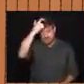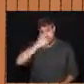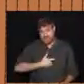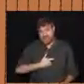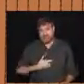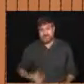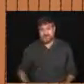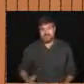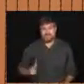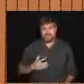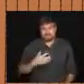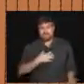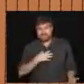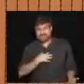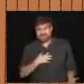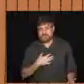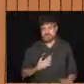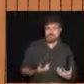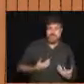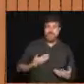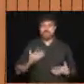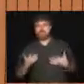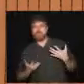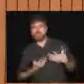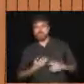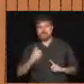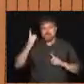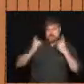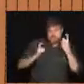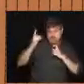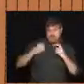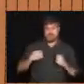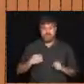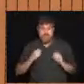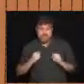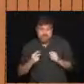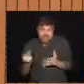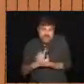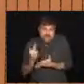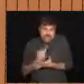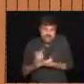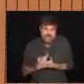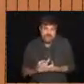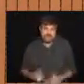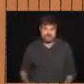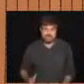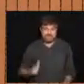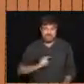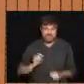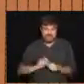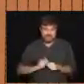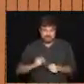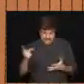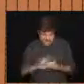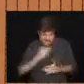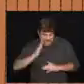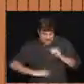talvez, nos meus trejeitos aqui, no meu gesto, na hora de falar, talvez eu tenha cometido alguma coisa que não é